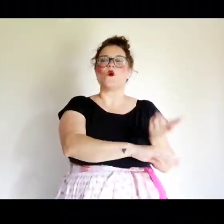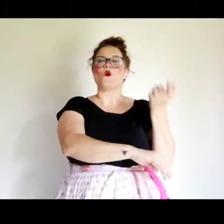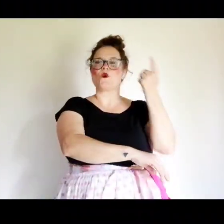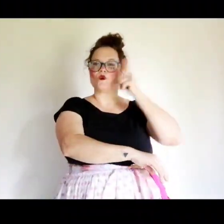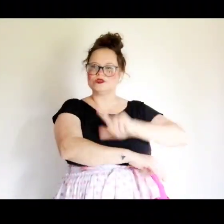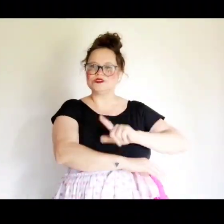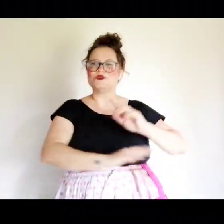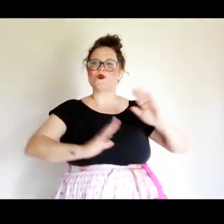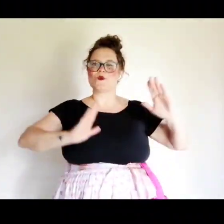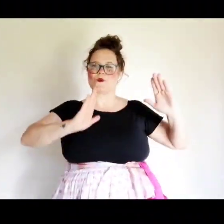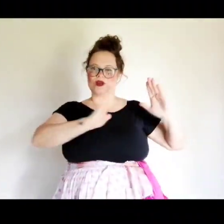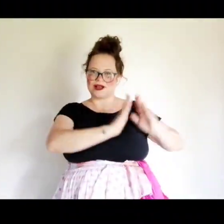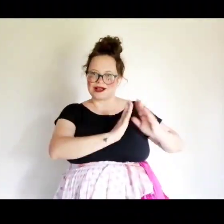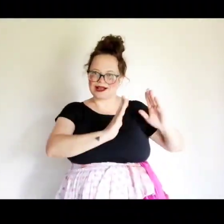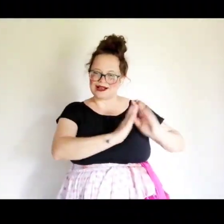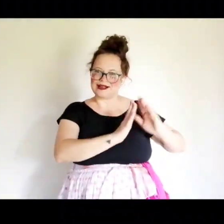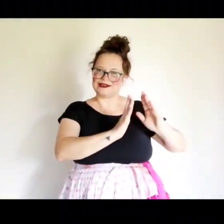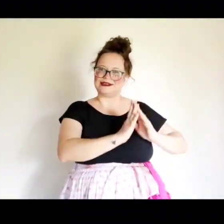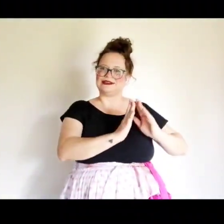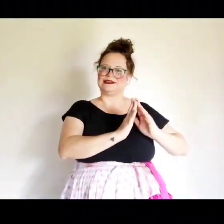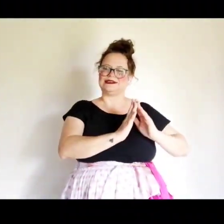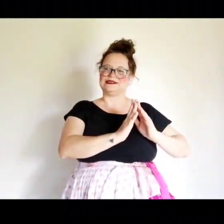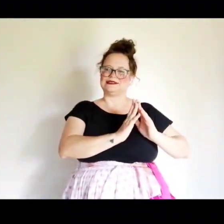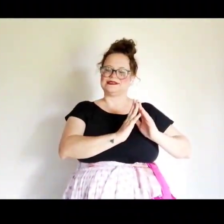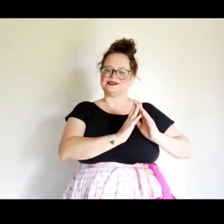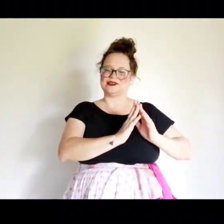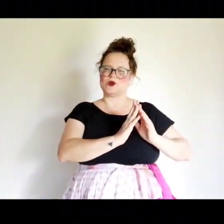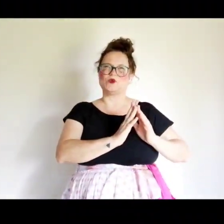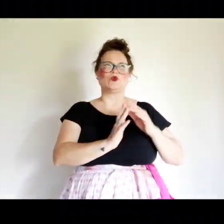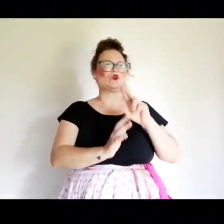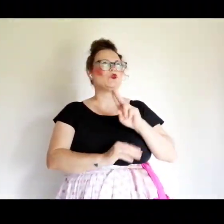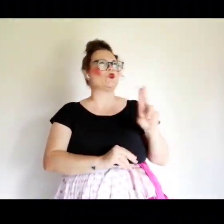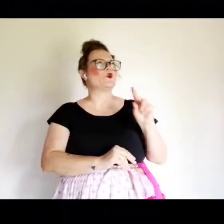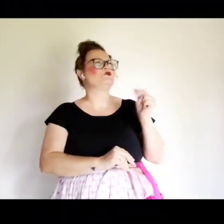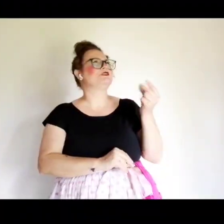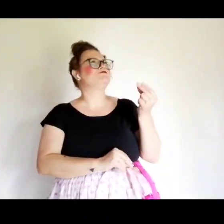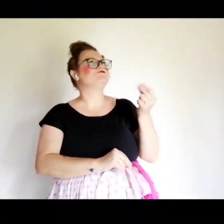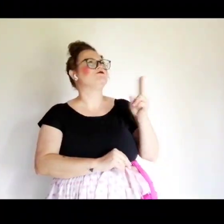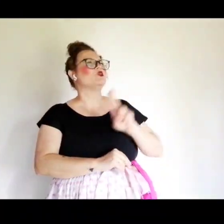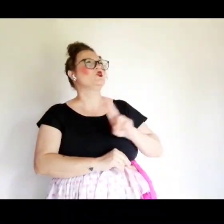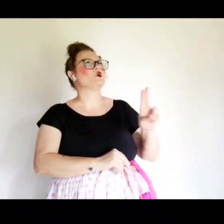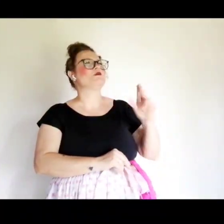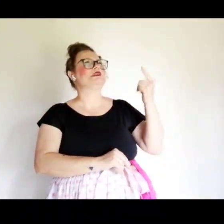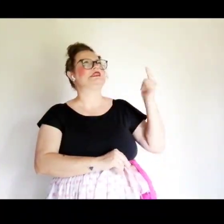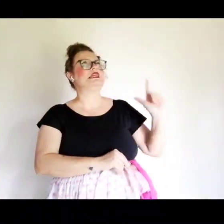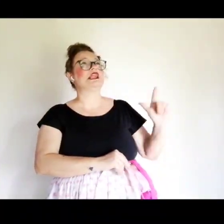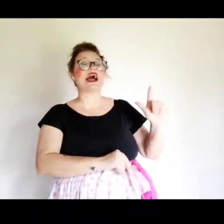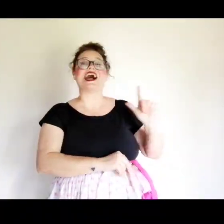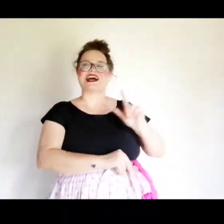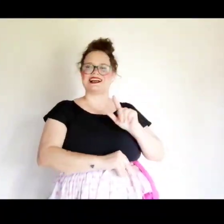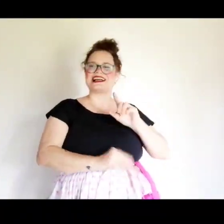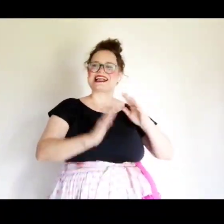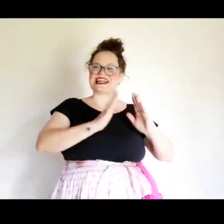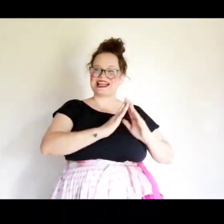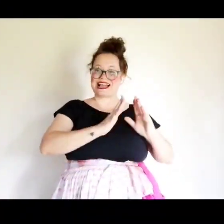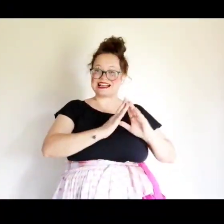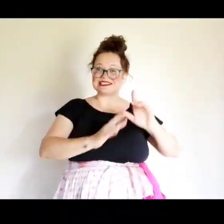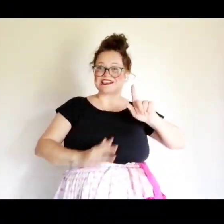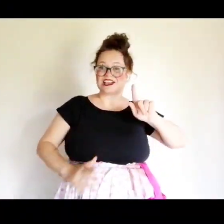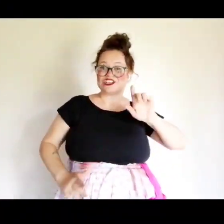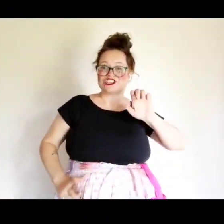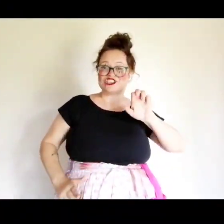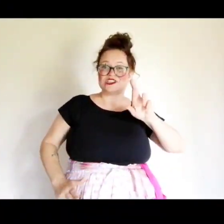conseguimos a casa da... Ai, como que é o nome dela? Da Geralda,